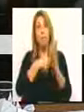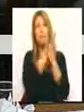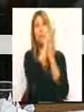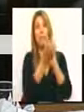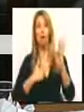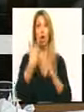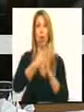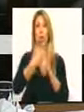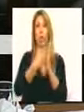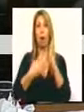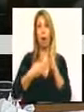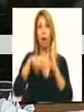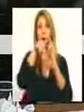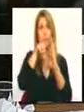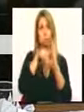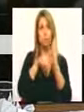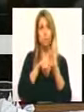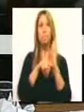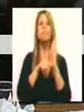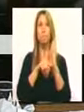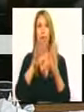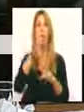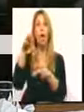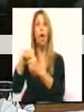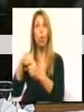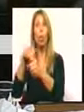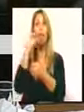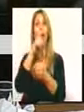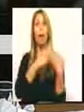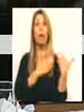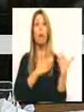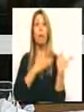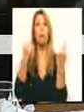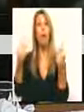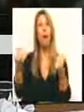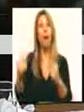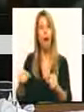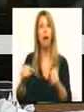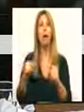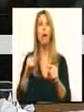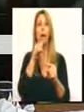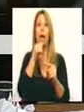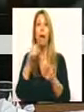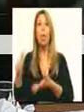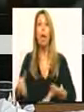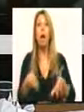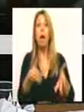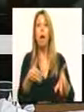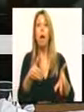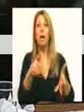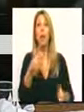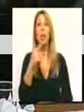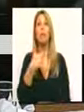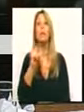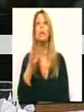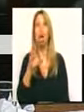envolveu os vários atores, digamos assim, com responsabilidade sobre o Rio Tejo. E muitas destas medidas, temos a